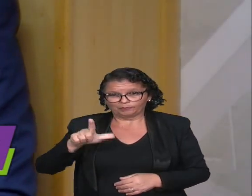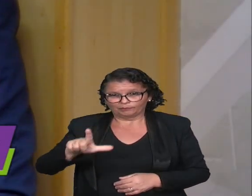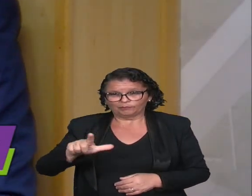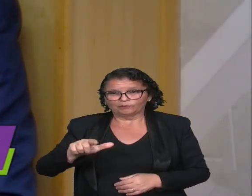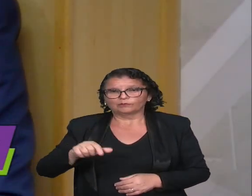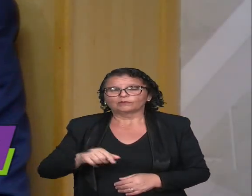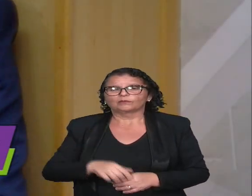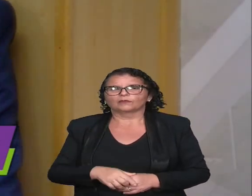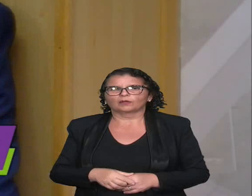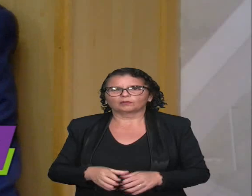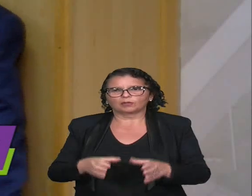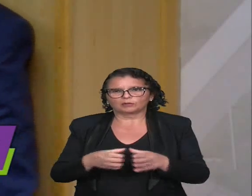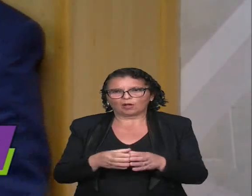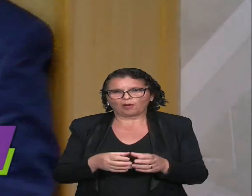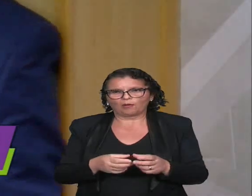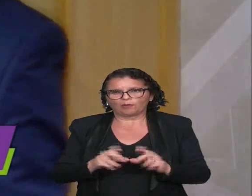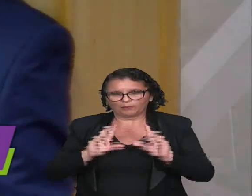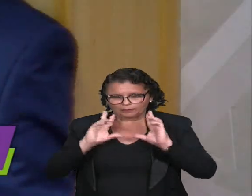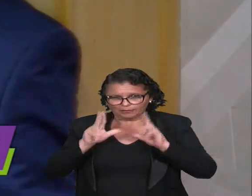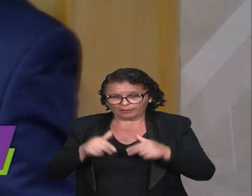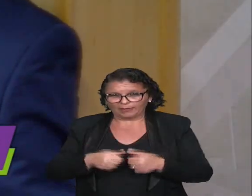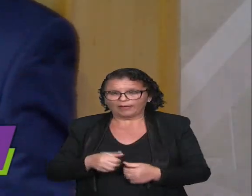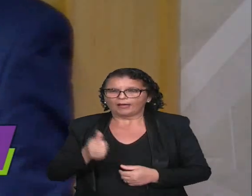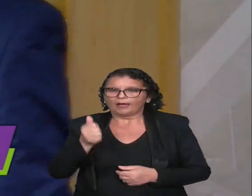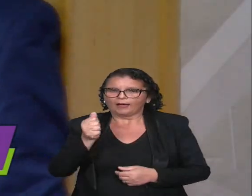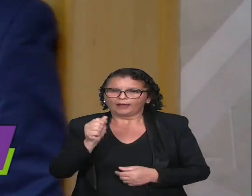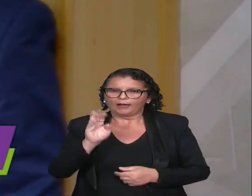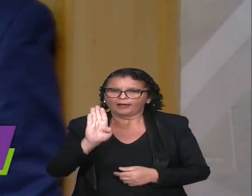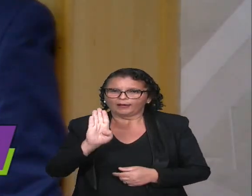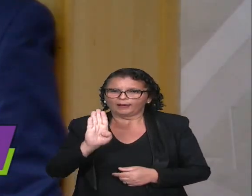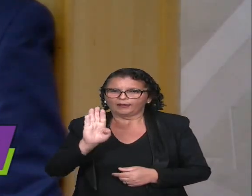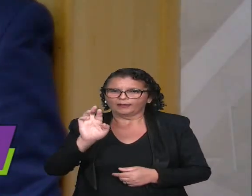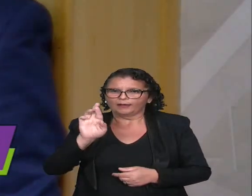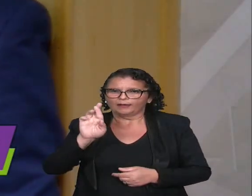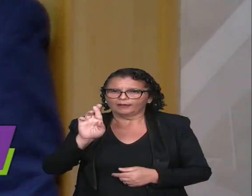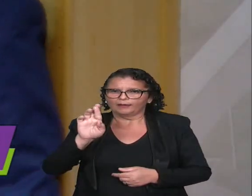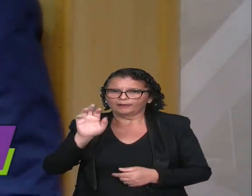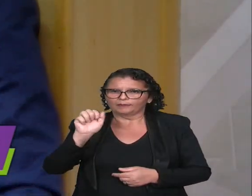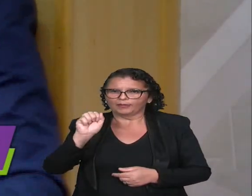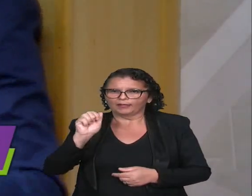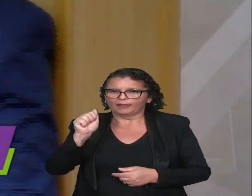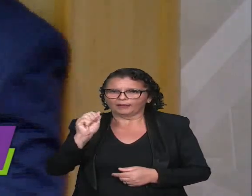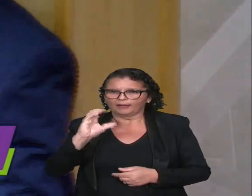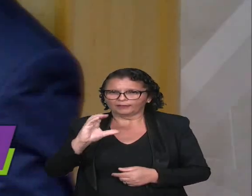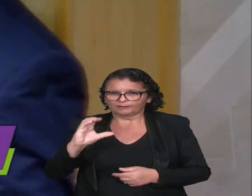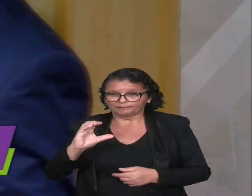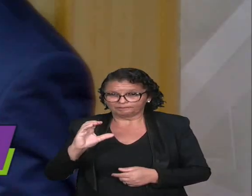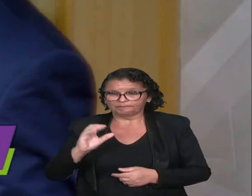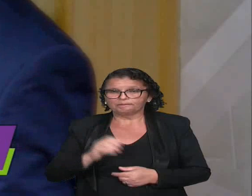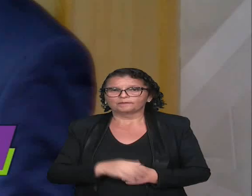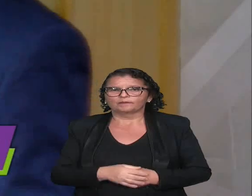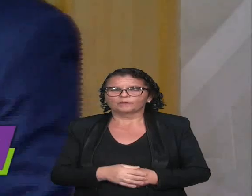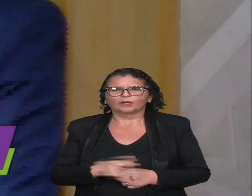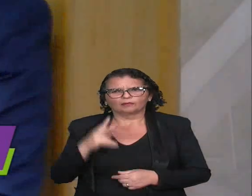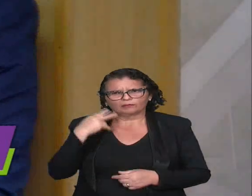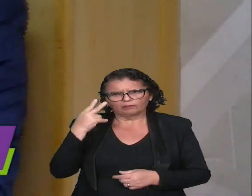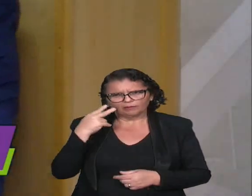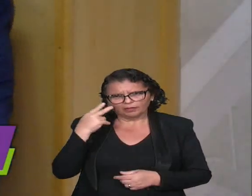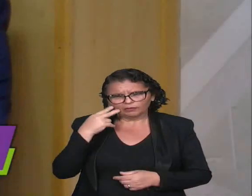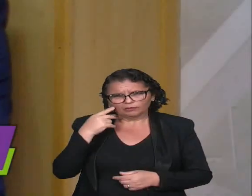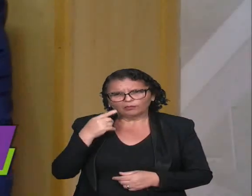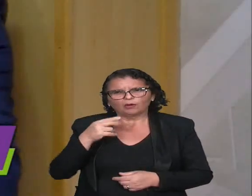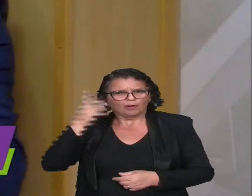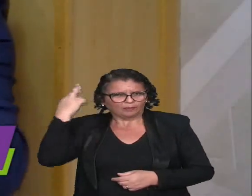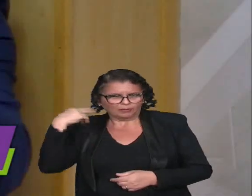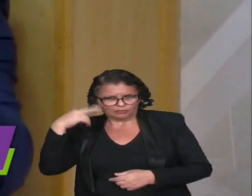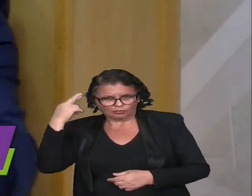a Associação Brasileira autismo conexão abrac aqui do município que tanto a pastora o vereador Ralf também tem